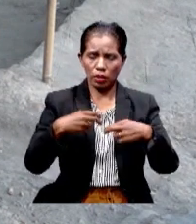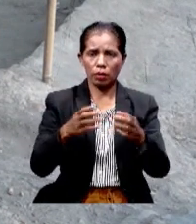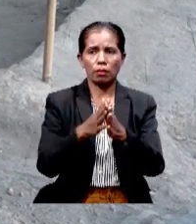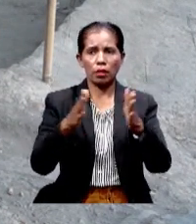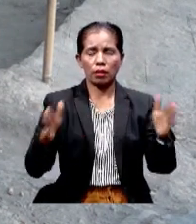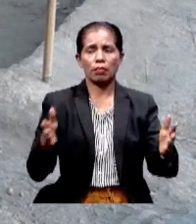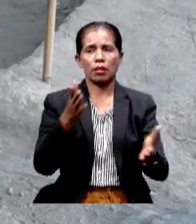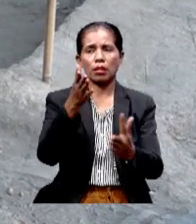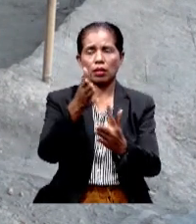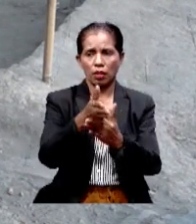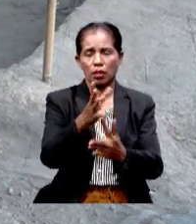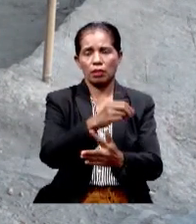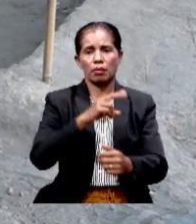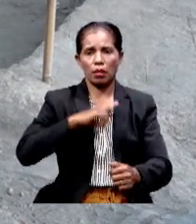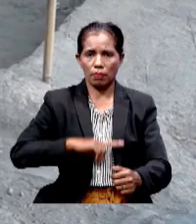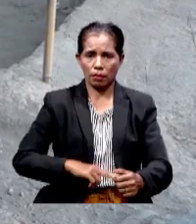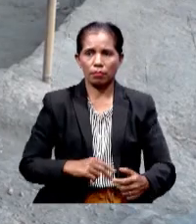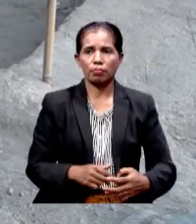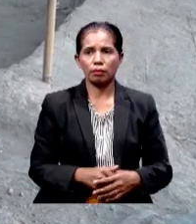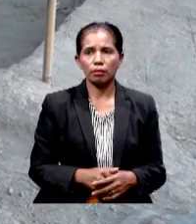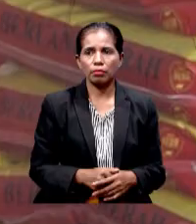bele tama ba a situação hamlaha.